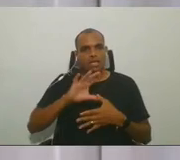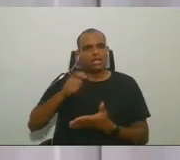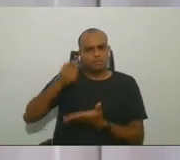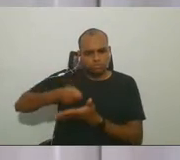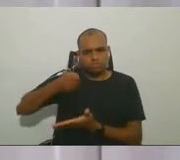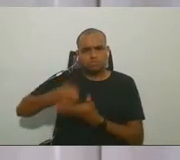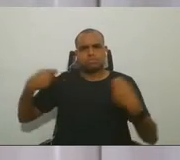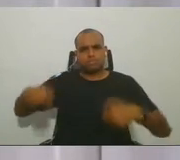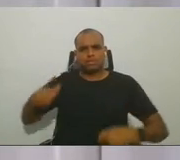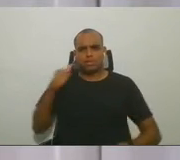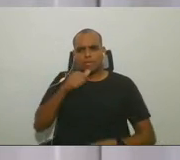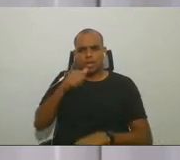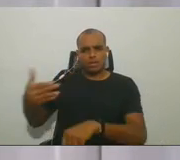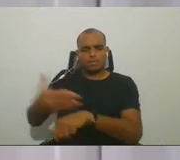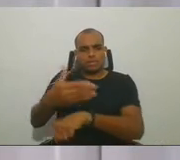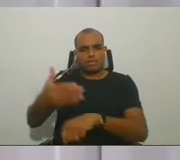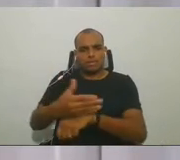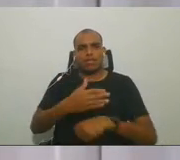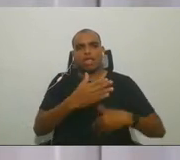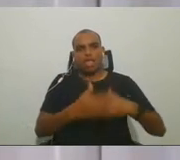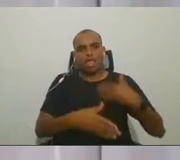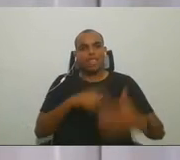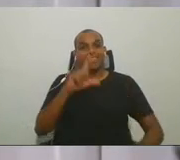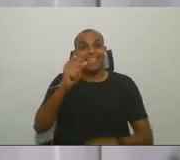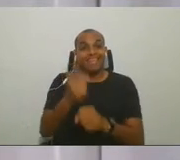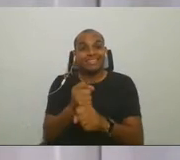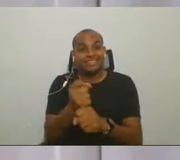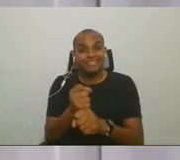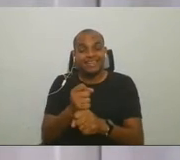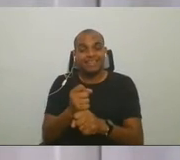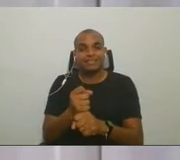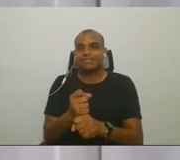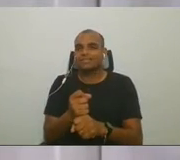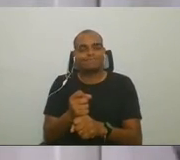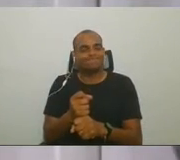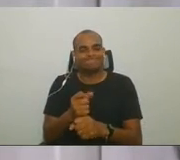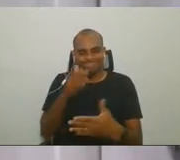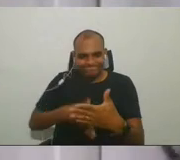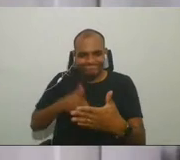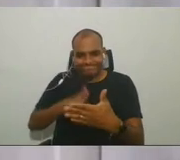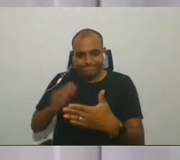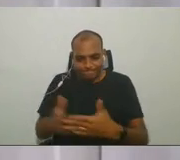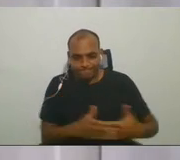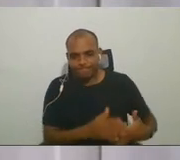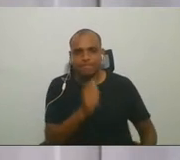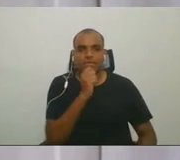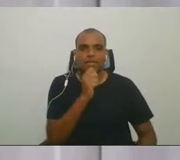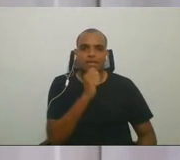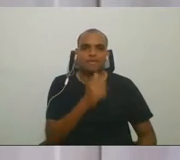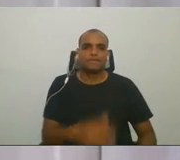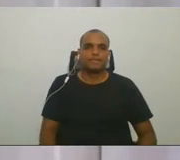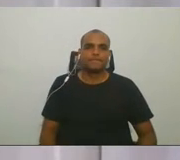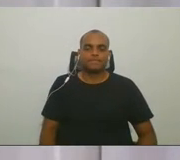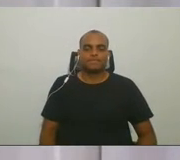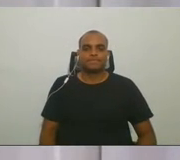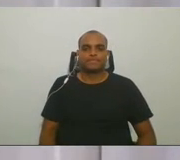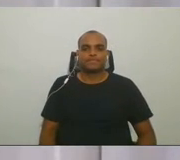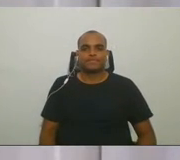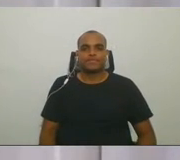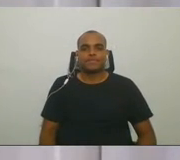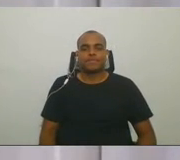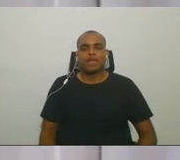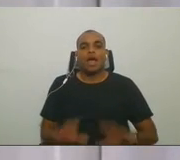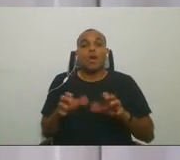depois de tanto tempo, não se moveram fortemente os obstáculos. entre aspas, o que diz a